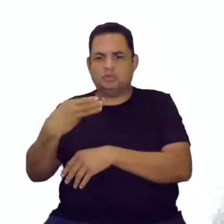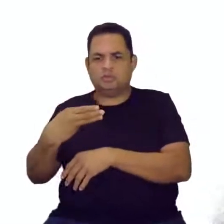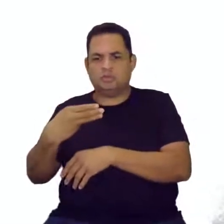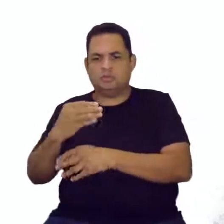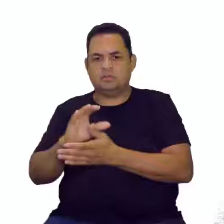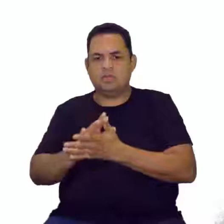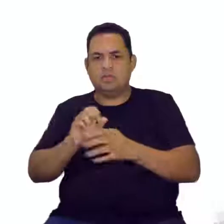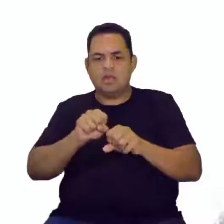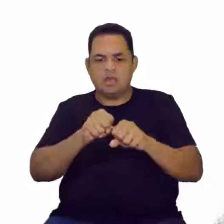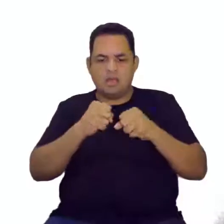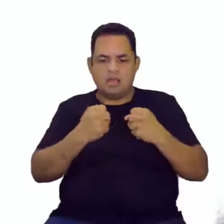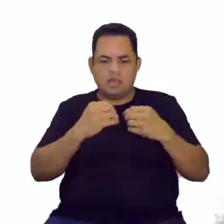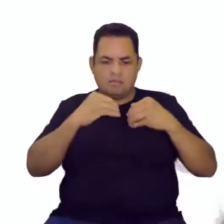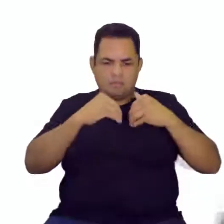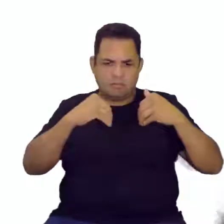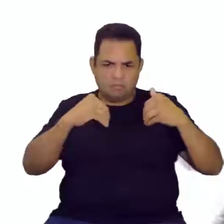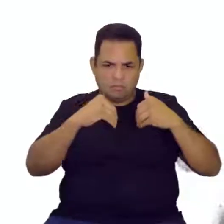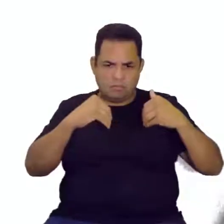a quebra